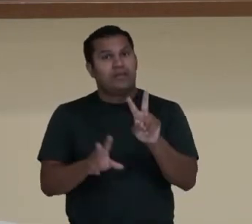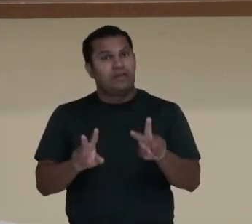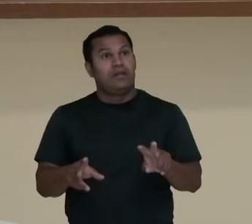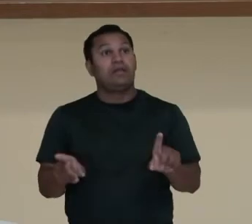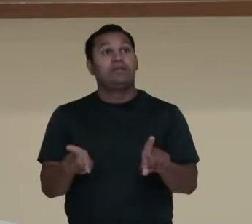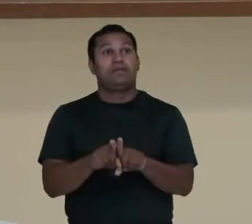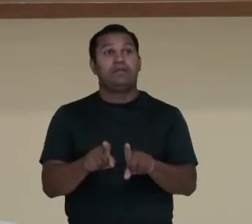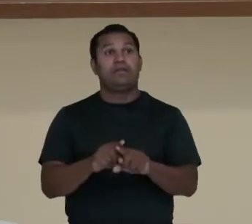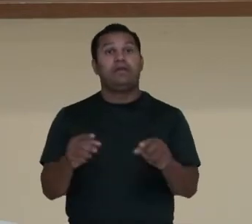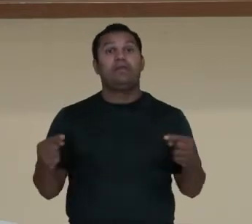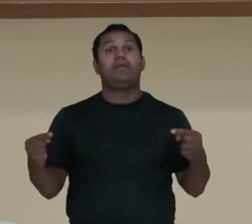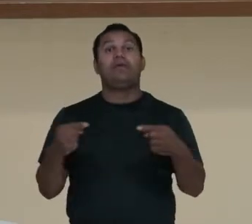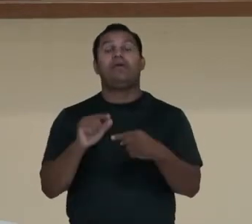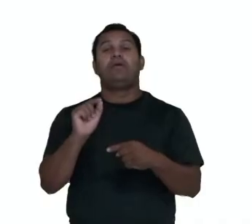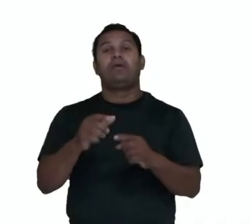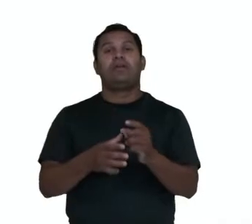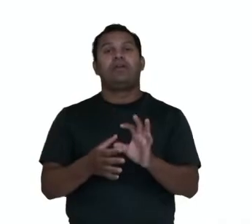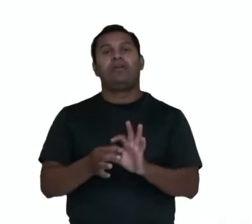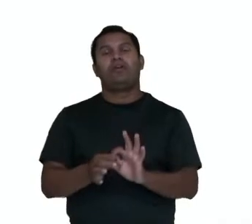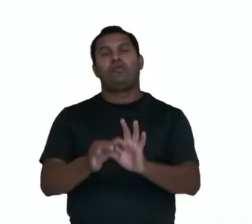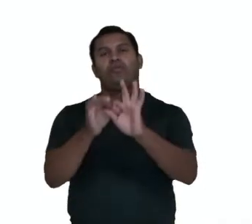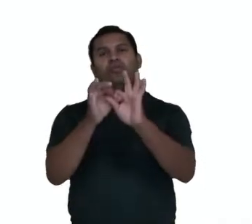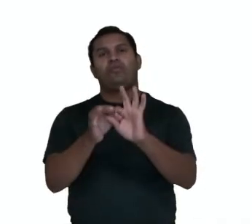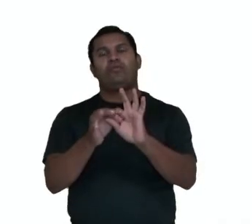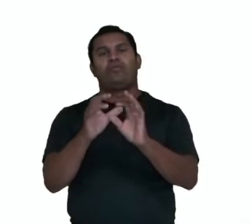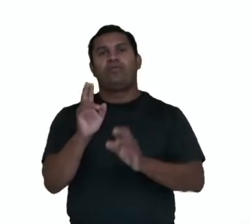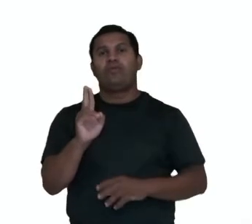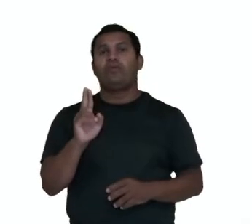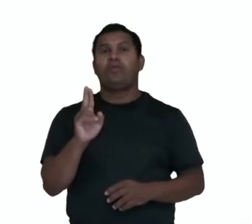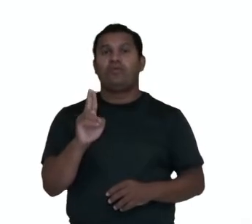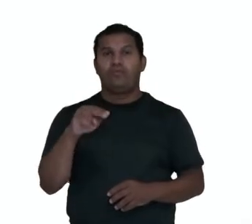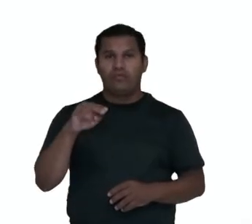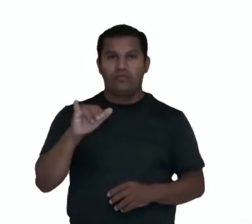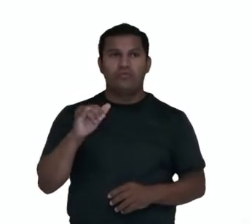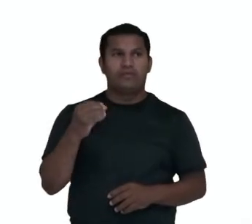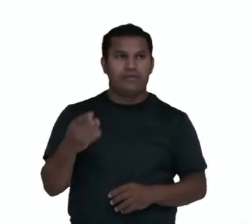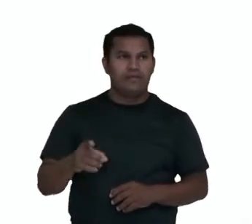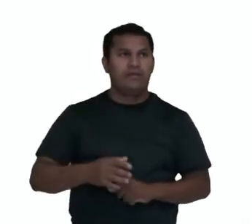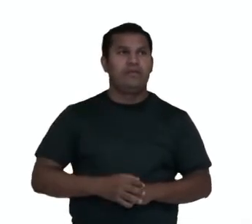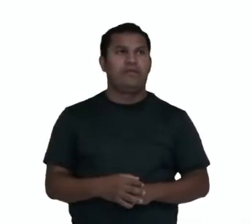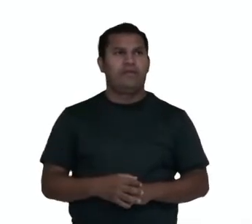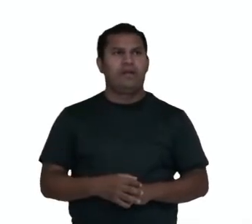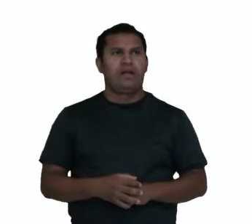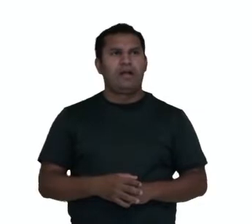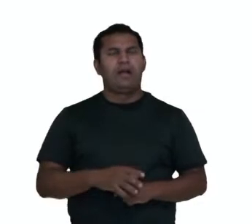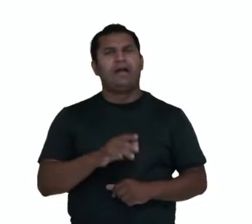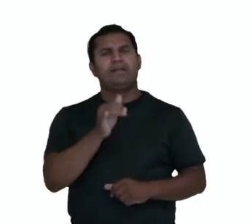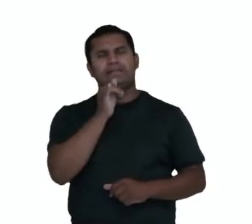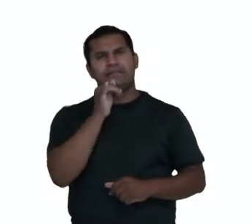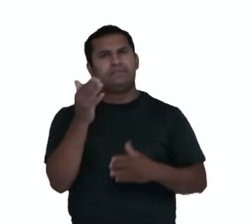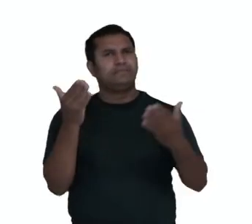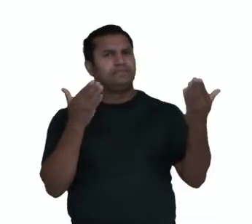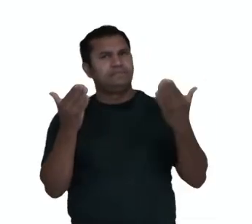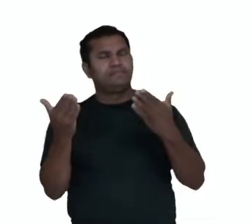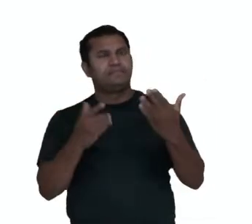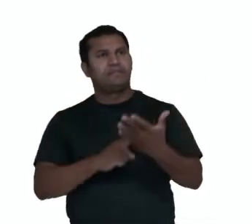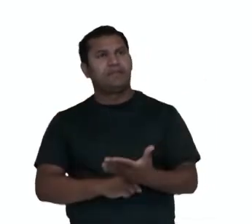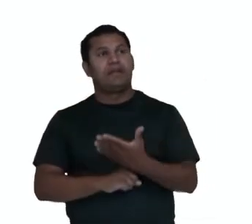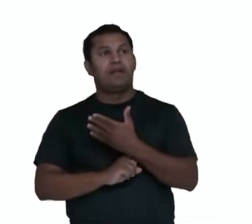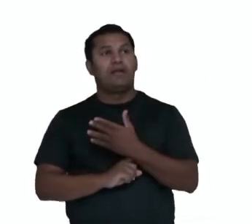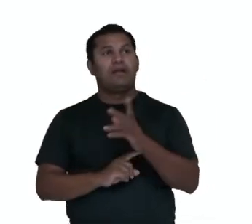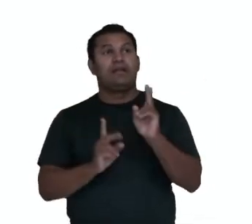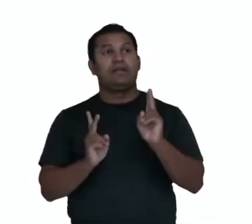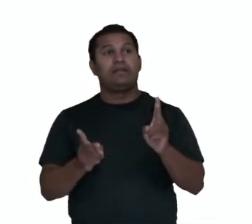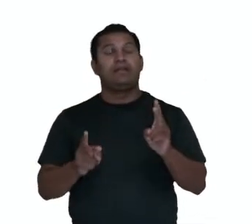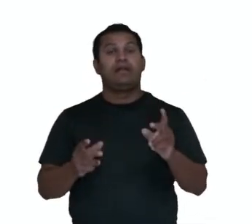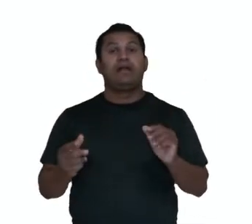união. As figuras de linguagem são recursos linguísticos a que recorremos para tornar a linguagem mais rica e